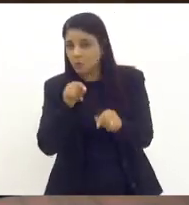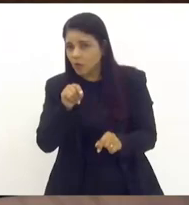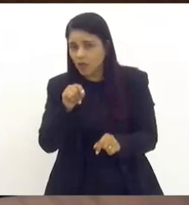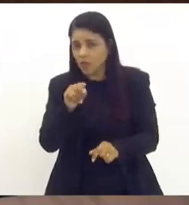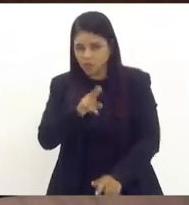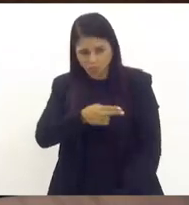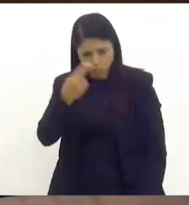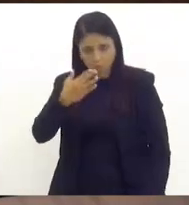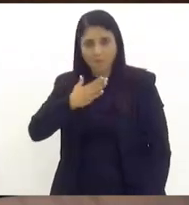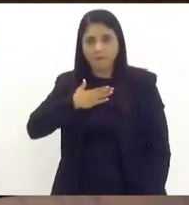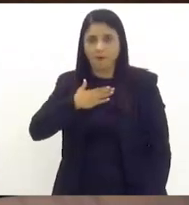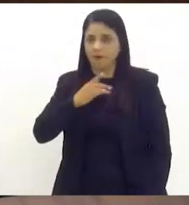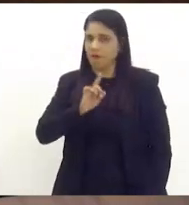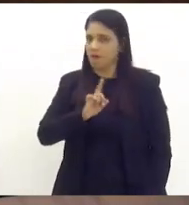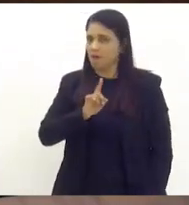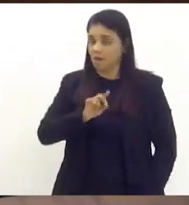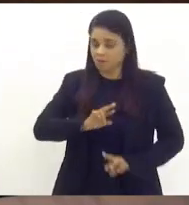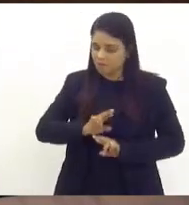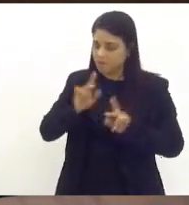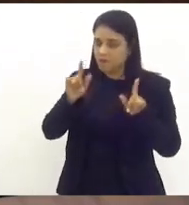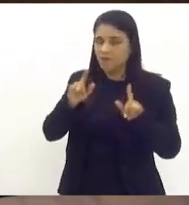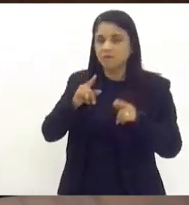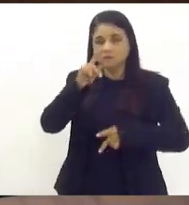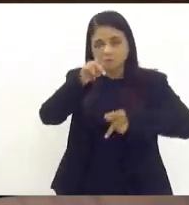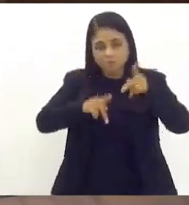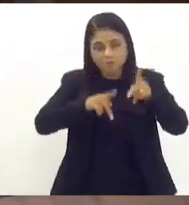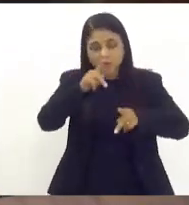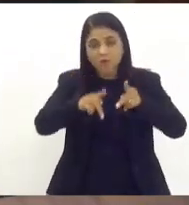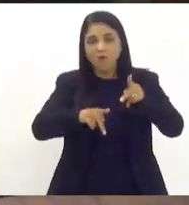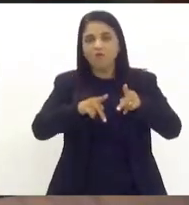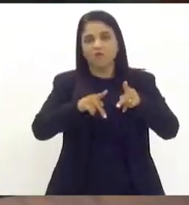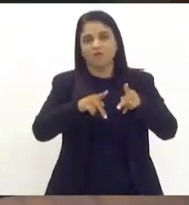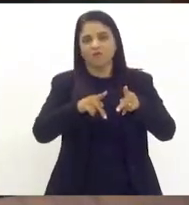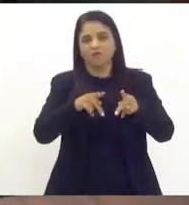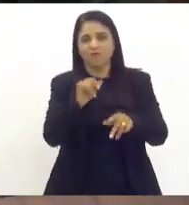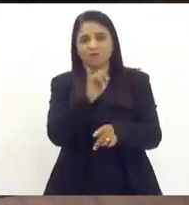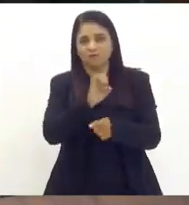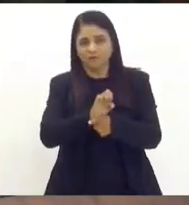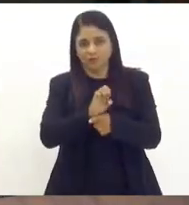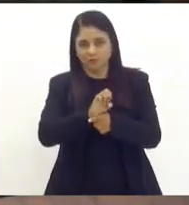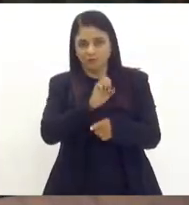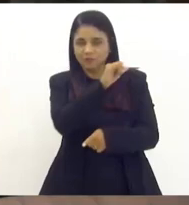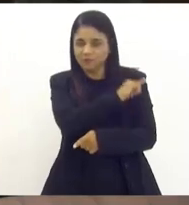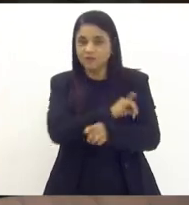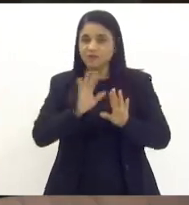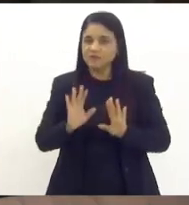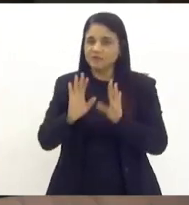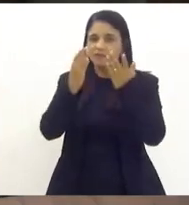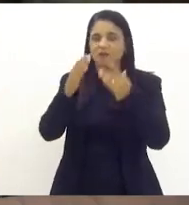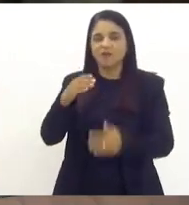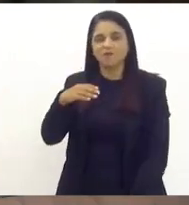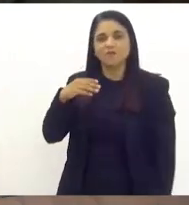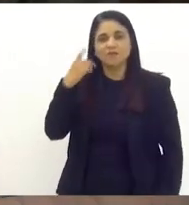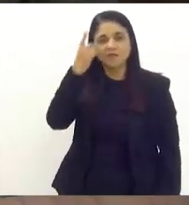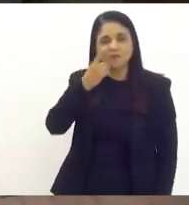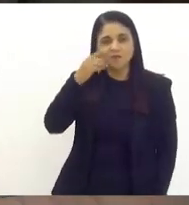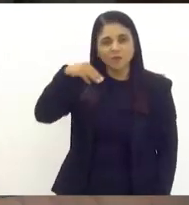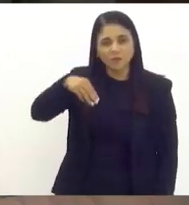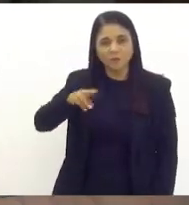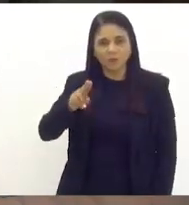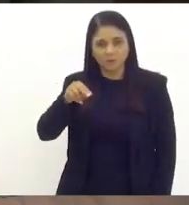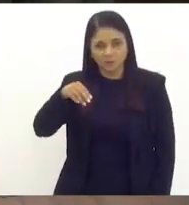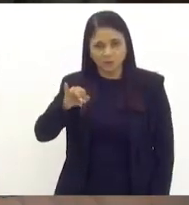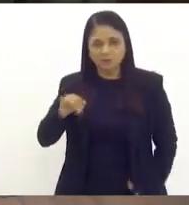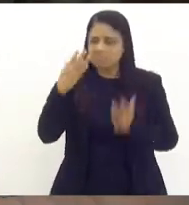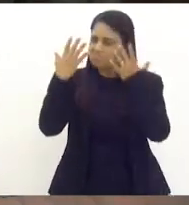em nome próprio falamos sobretudo em nome do povo do Estado do Rio de Janeiro então salve Deputado Muniz Neto parabéns pela